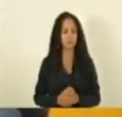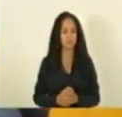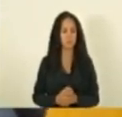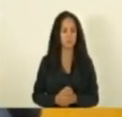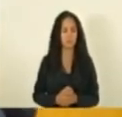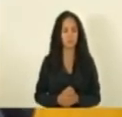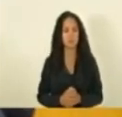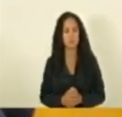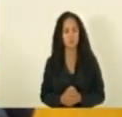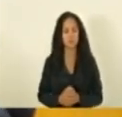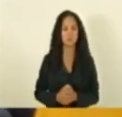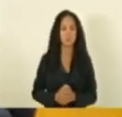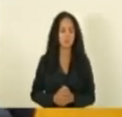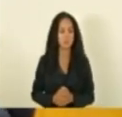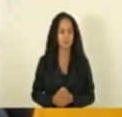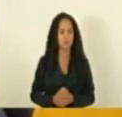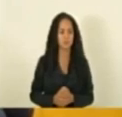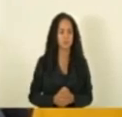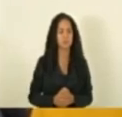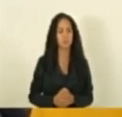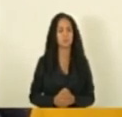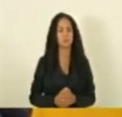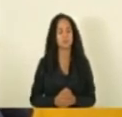E quem está?